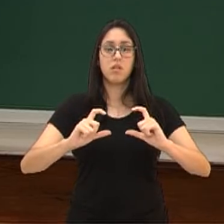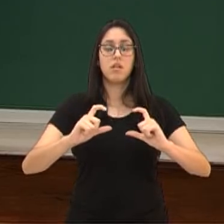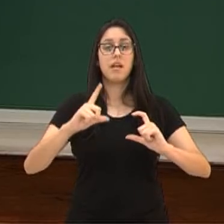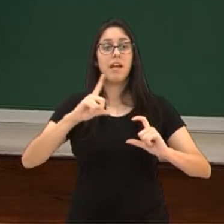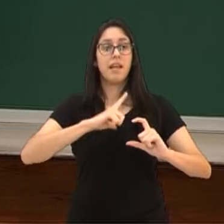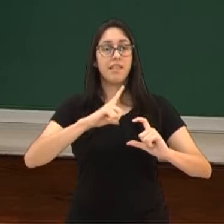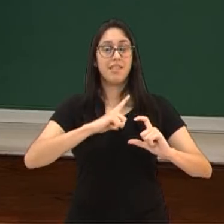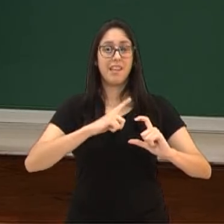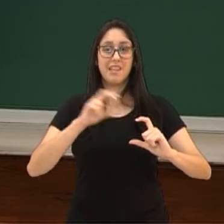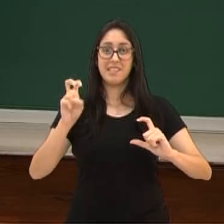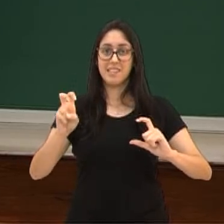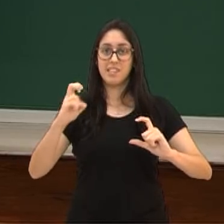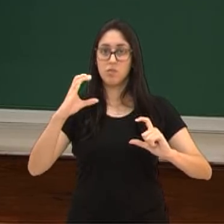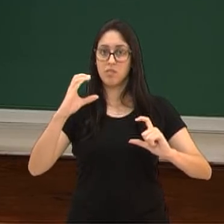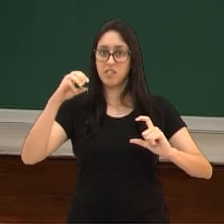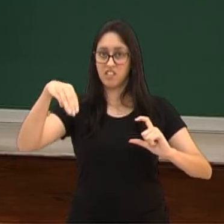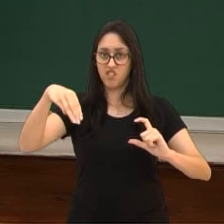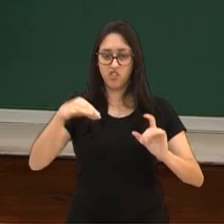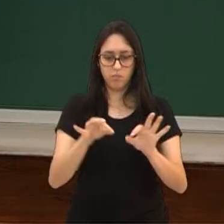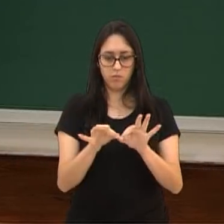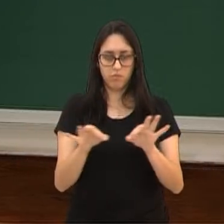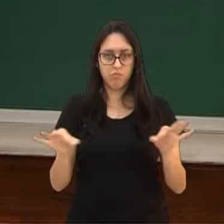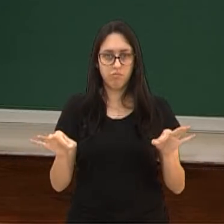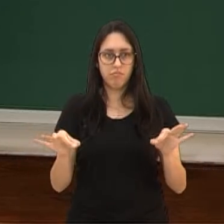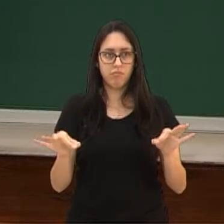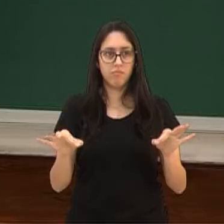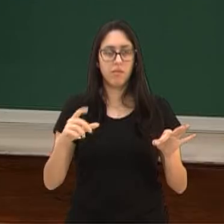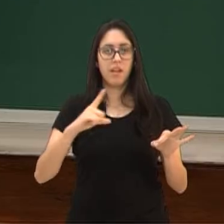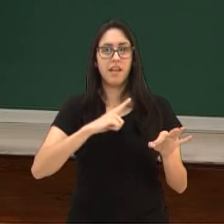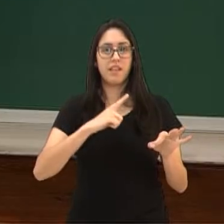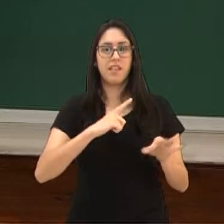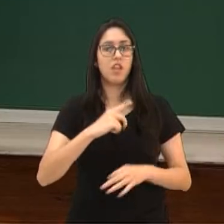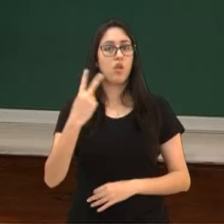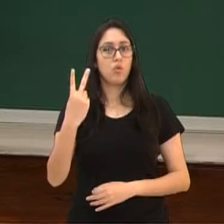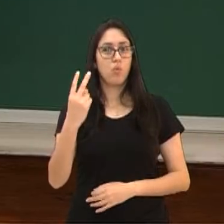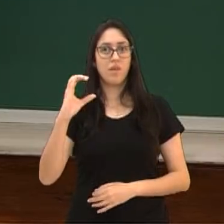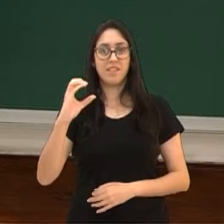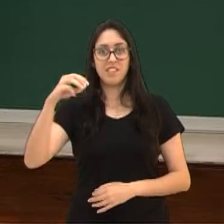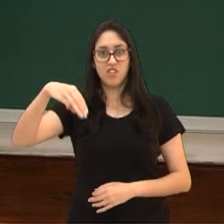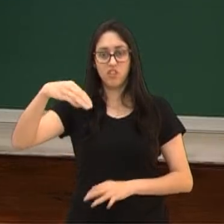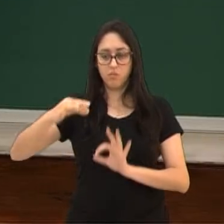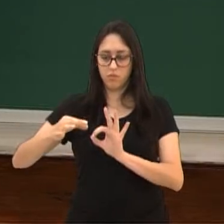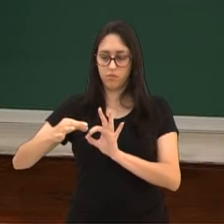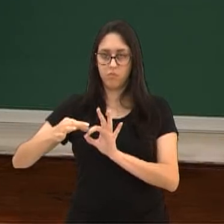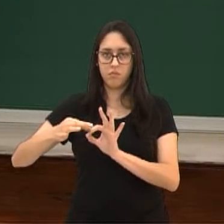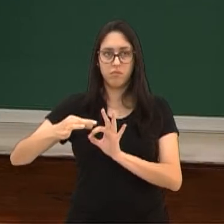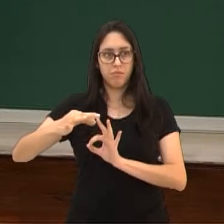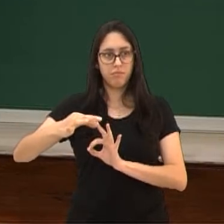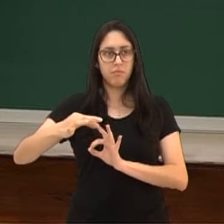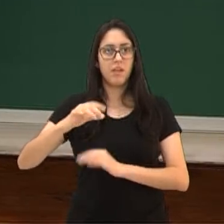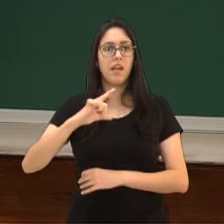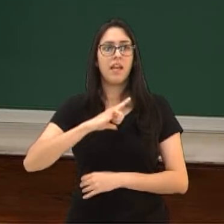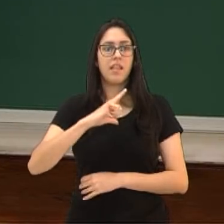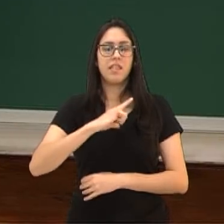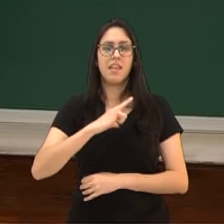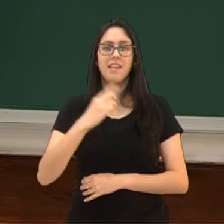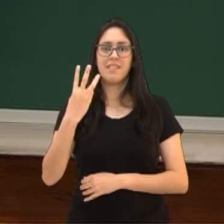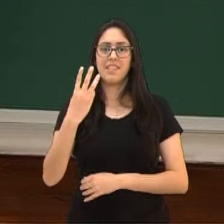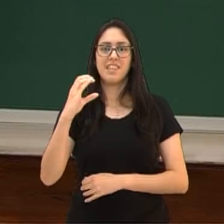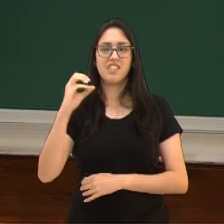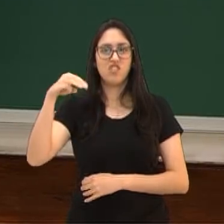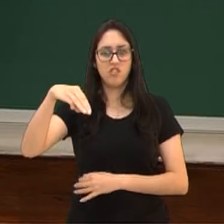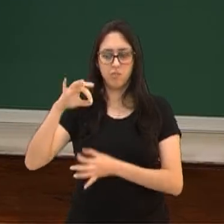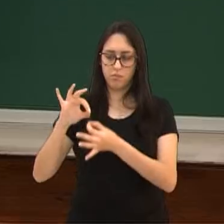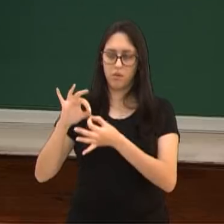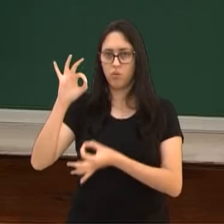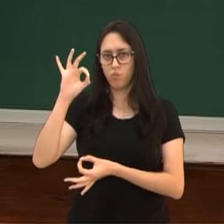tem 5 centímetros de comprimento, por 2 centímetros de largura, por 3 centímetros de